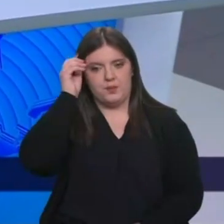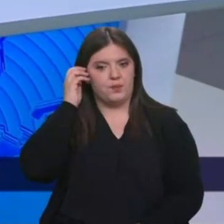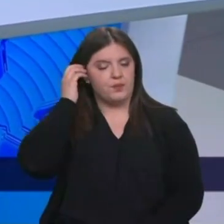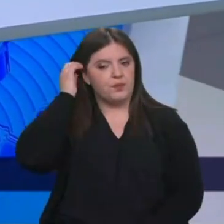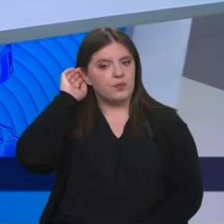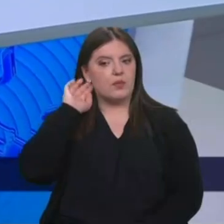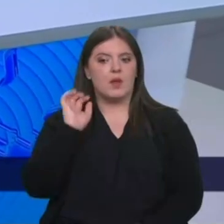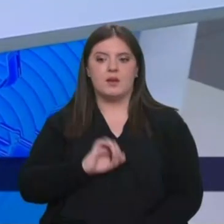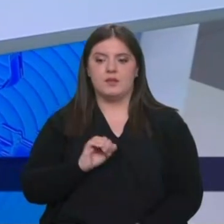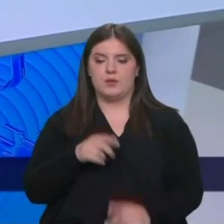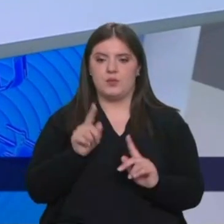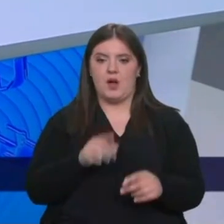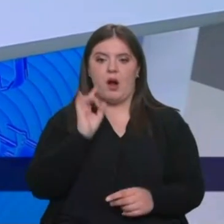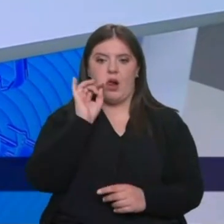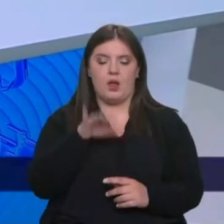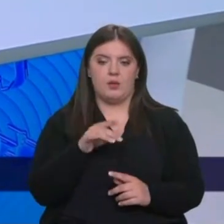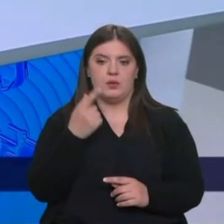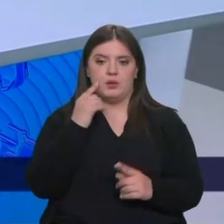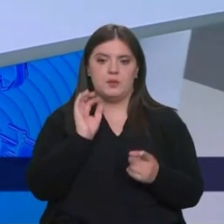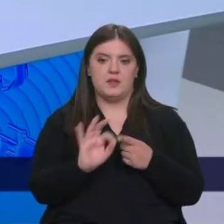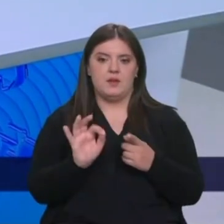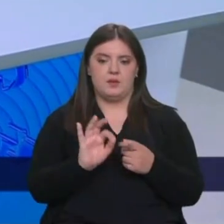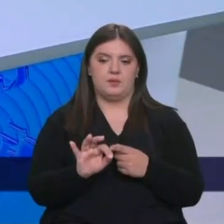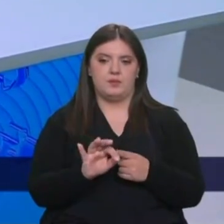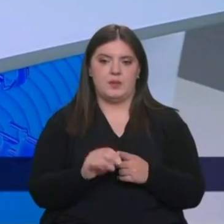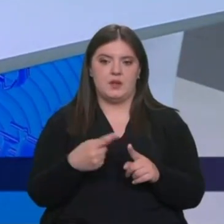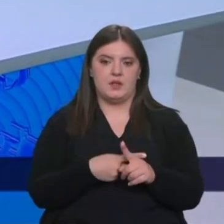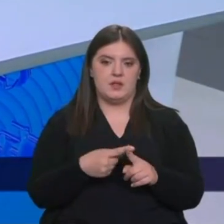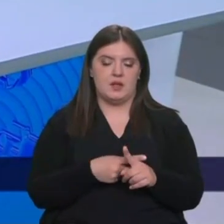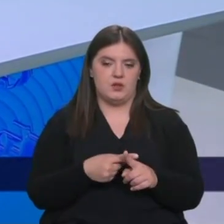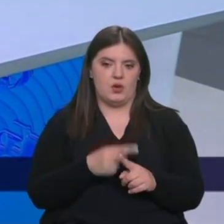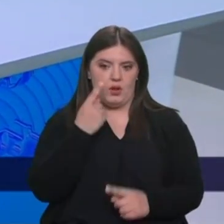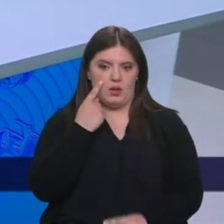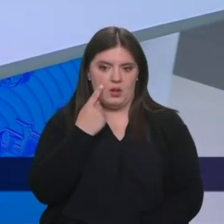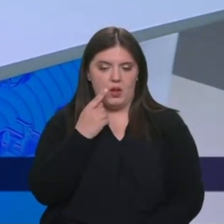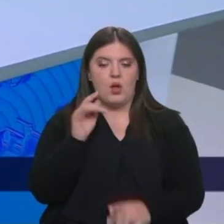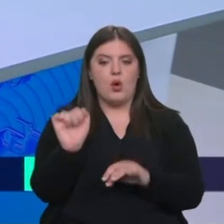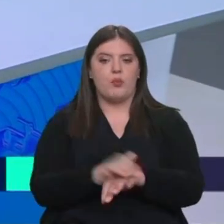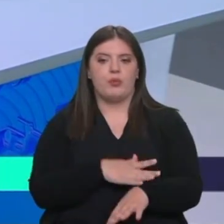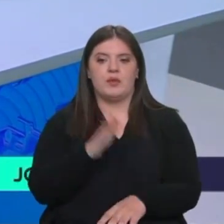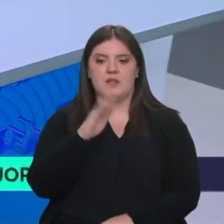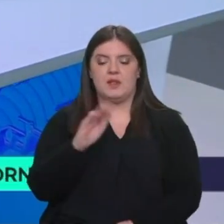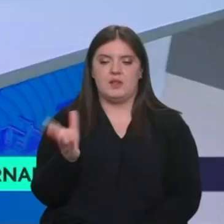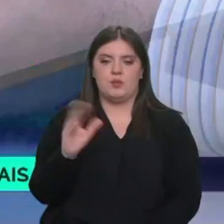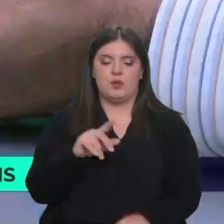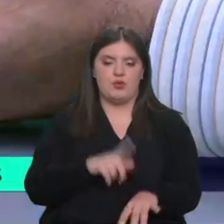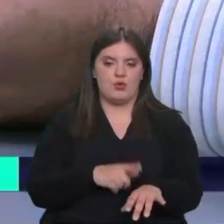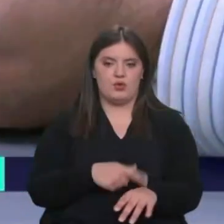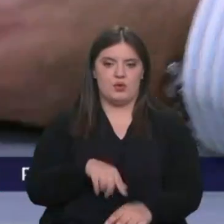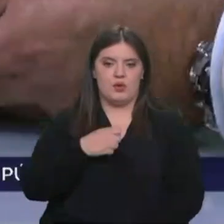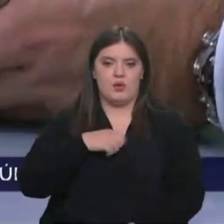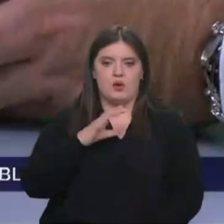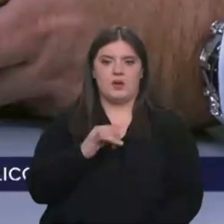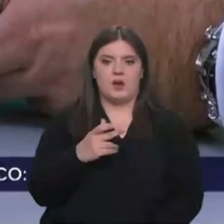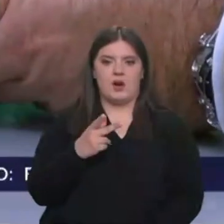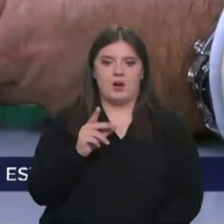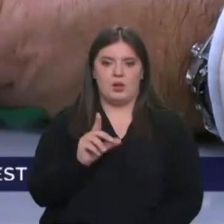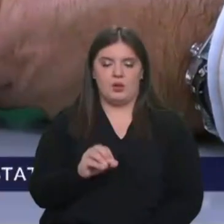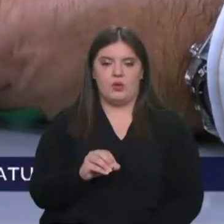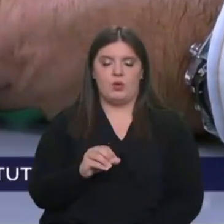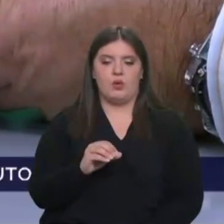vamos começar aqui com sugestões particularmente interessantes. Olha, o maior poeta cientista do nosso tempo, digo eu, Carlo